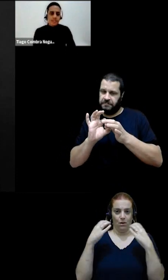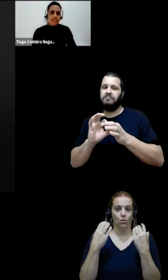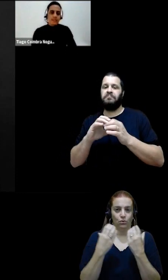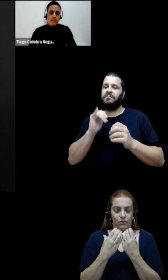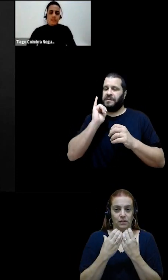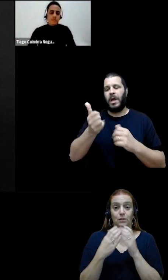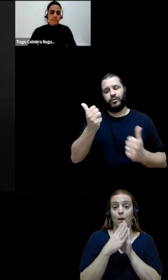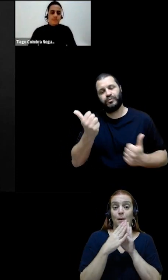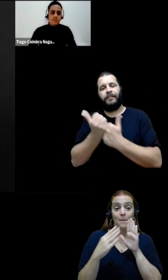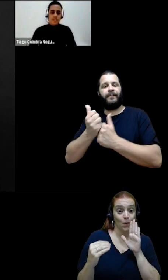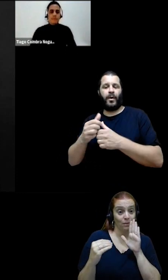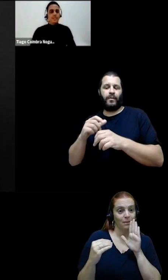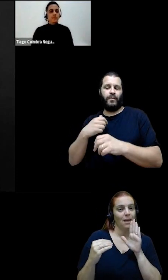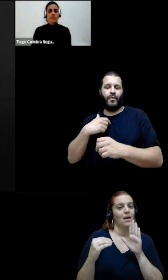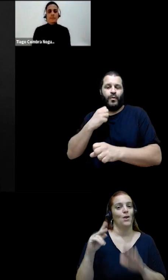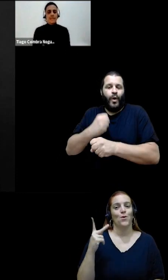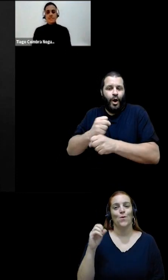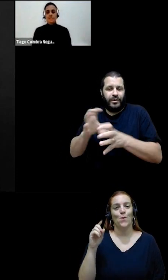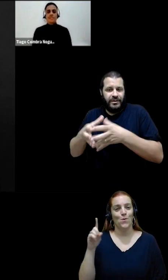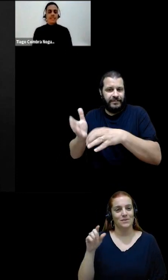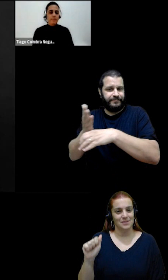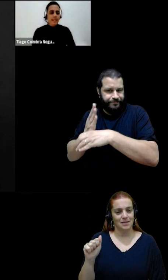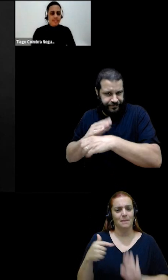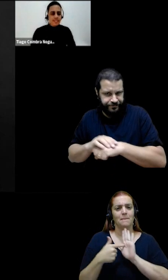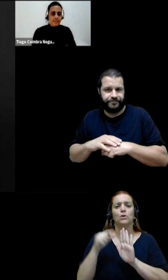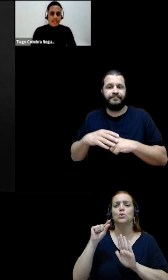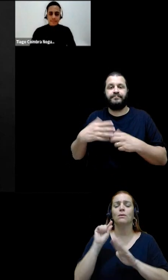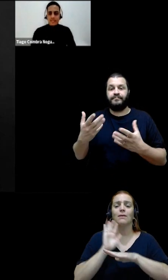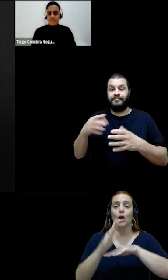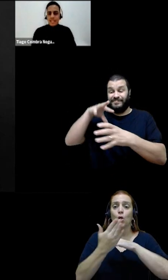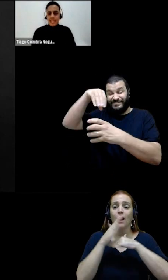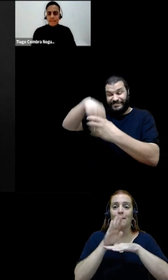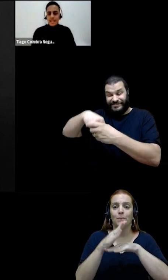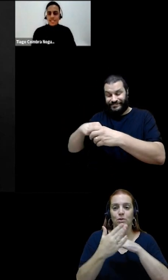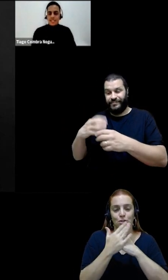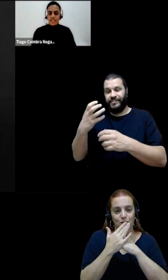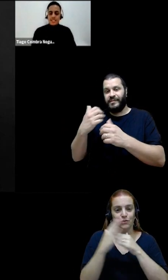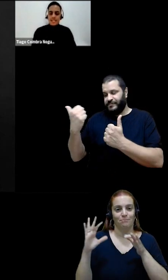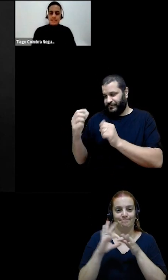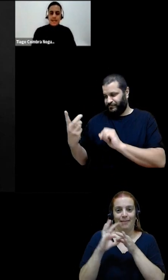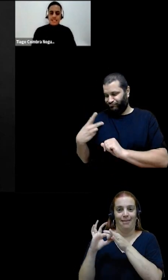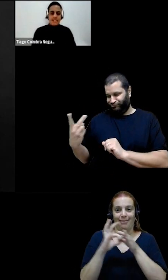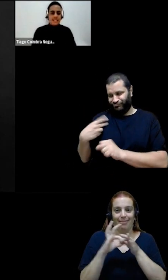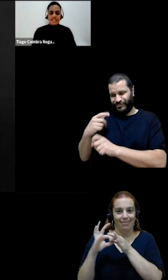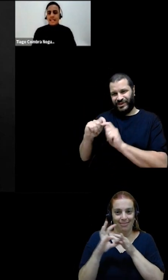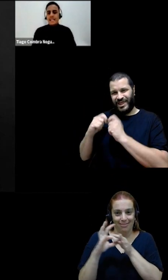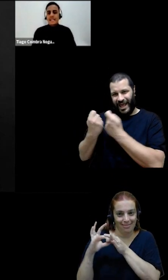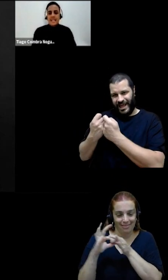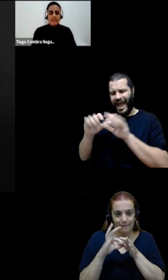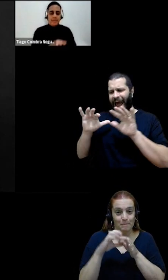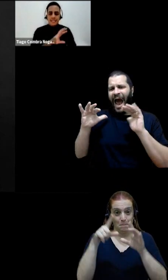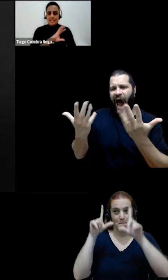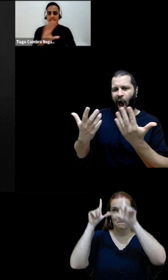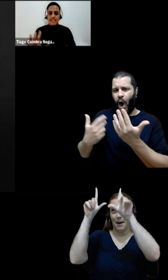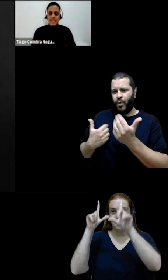um modelo que o Rosa discute, que é um modelo colaborativo interdependente. Vocês podem ver aqui na imagem, nas 3 imagens nas laterais,